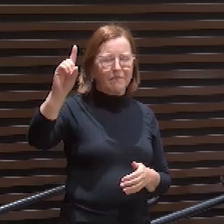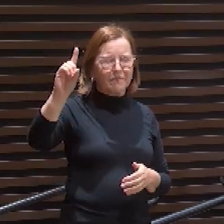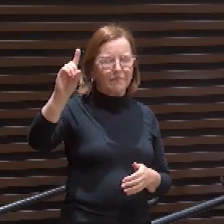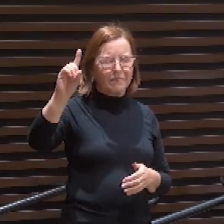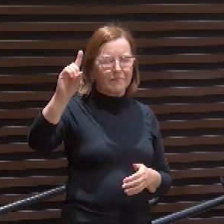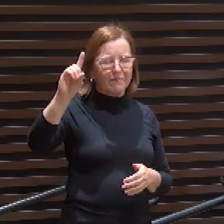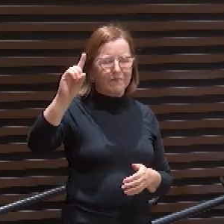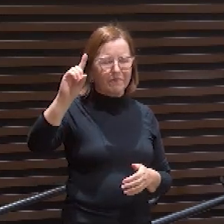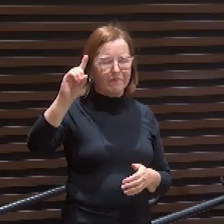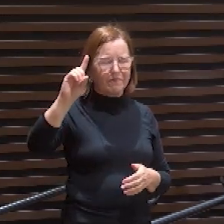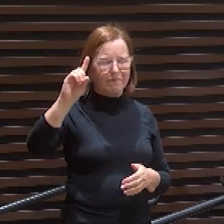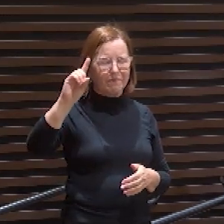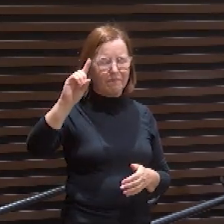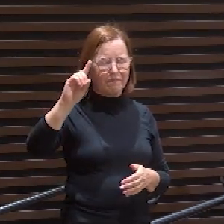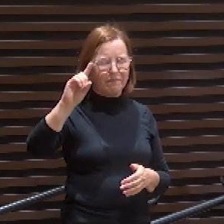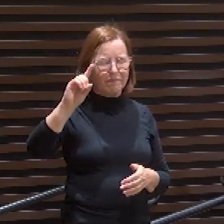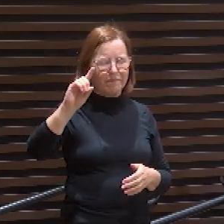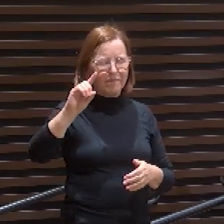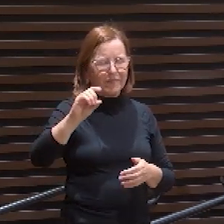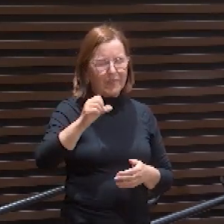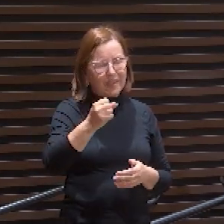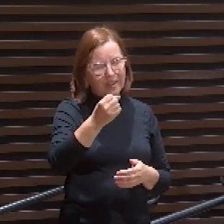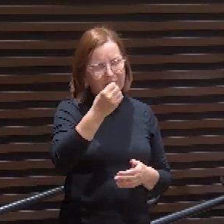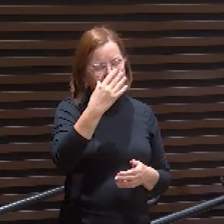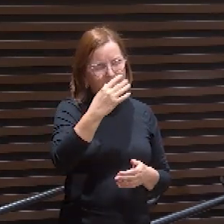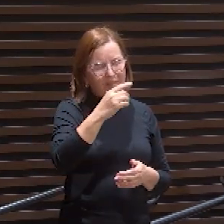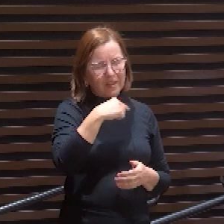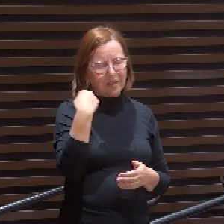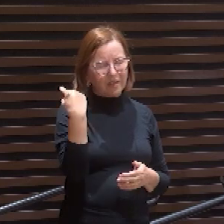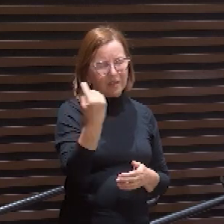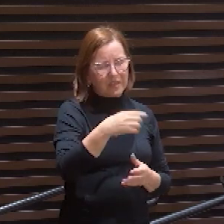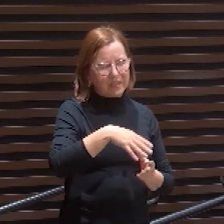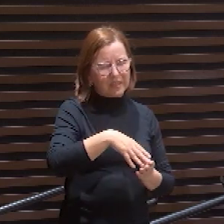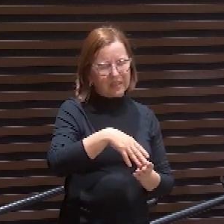transfigura a nossa alma na tua presença.